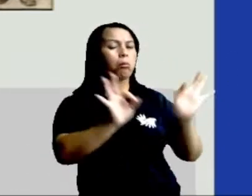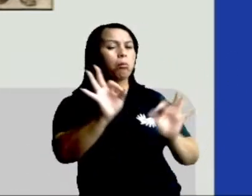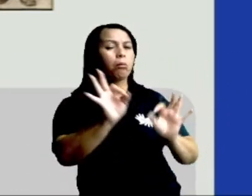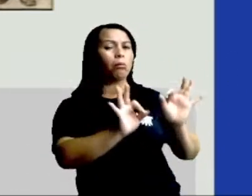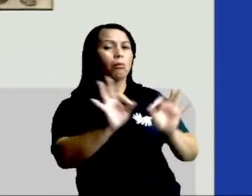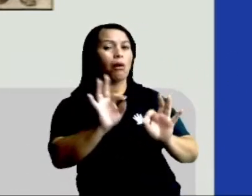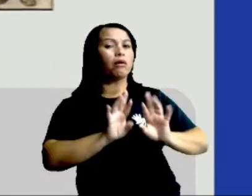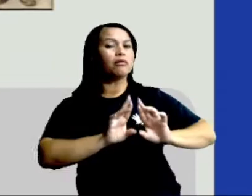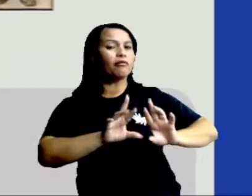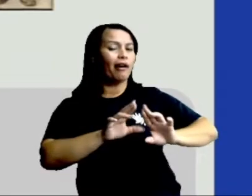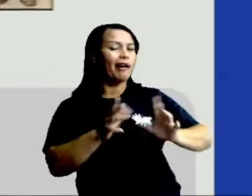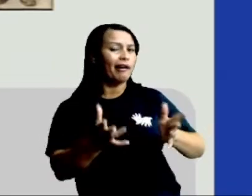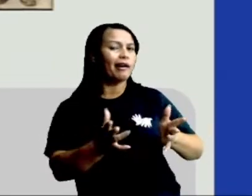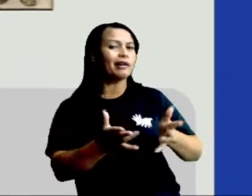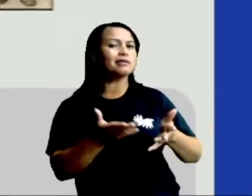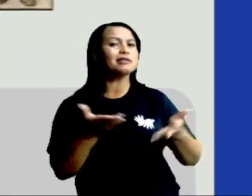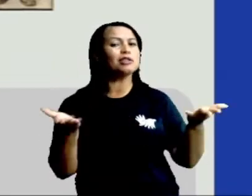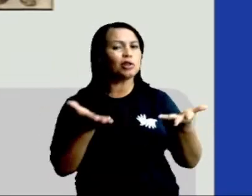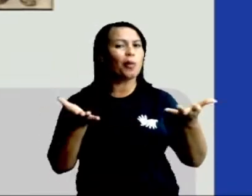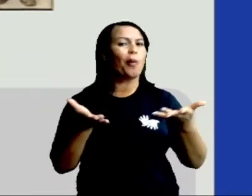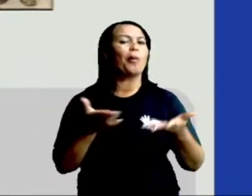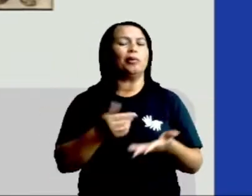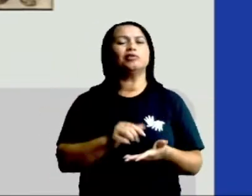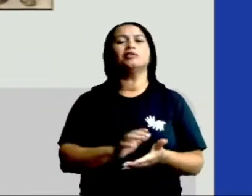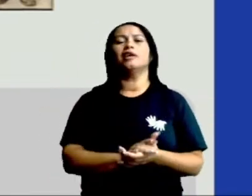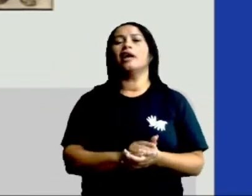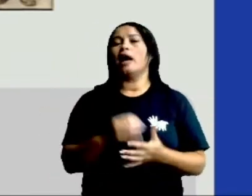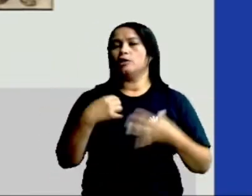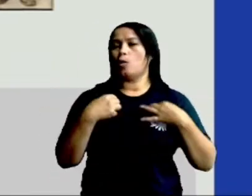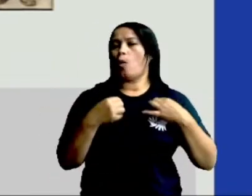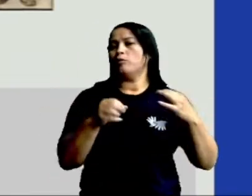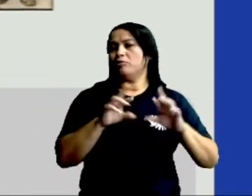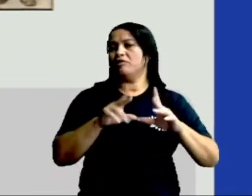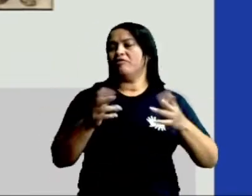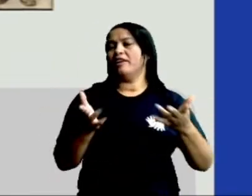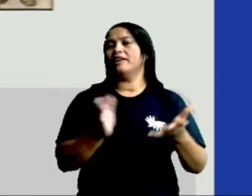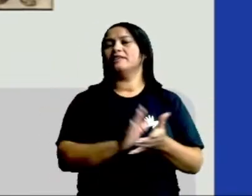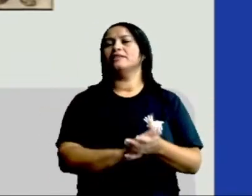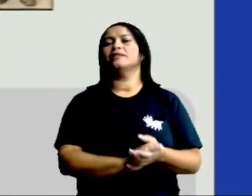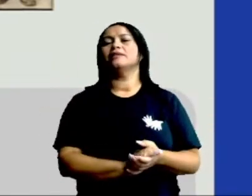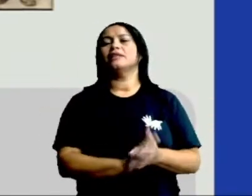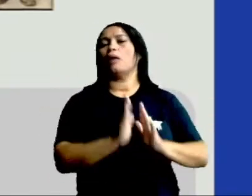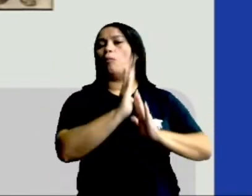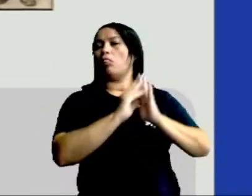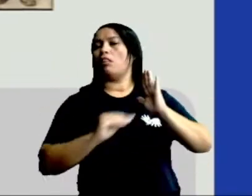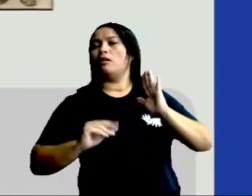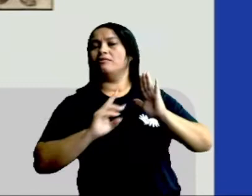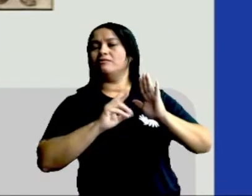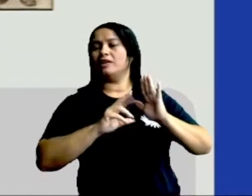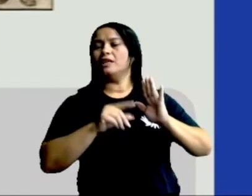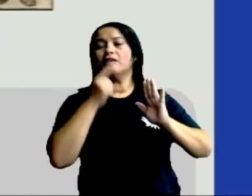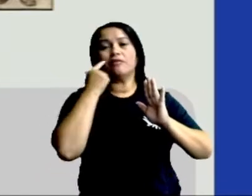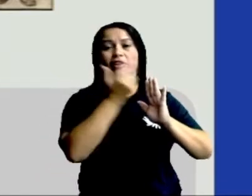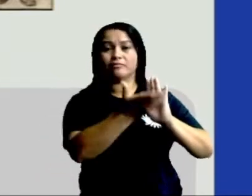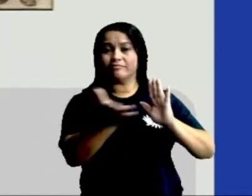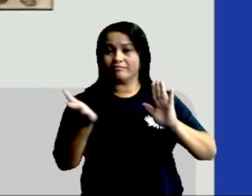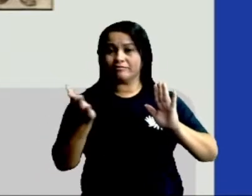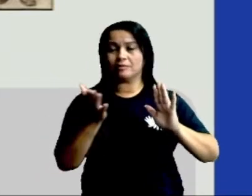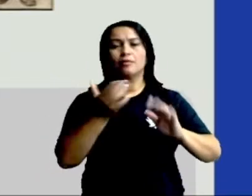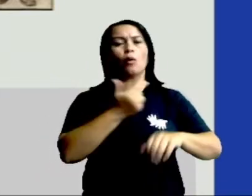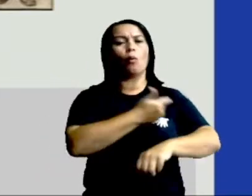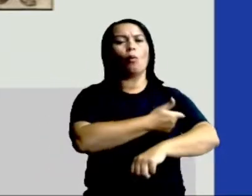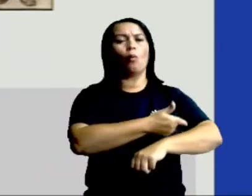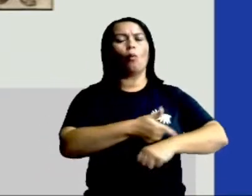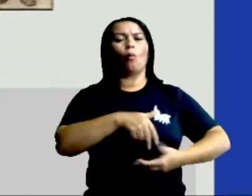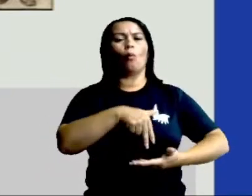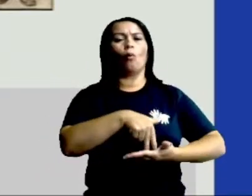bem diferentes assim das roupas que a gente utiliza hoje em dia, né? Com um modelo diferente. Olha as posturas delas nas fotos, gente. Uma postura